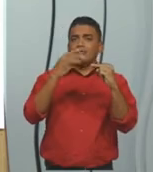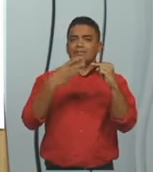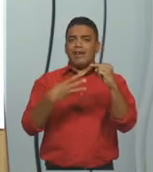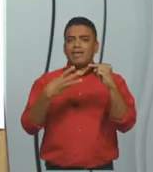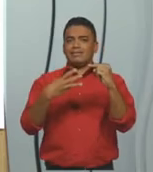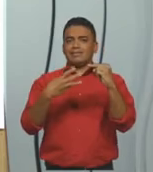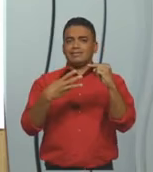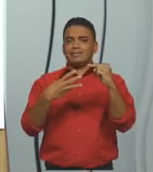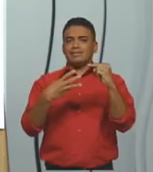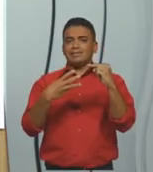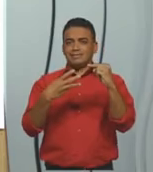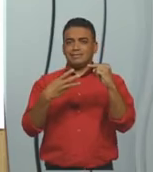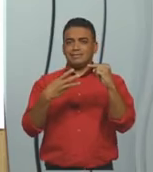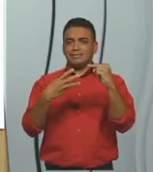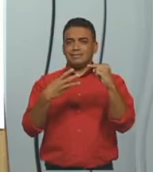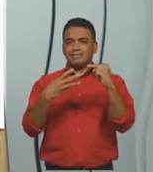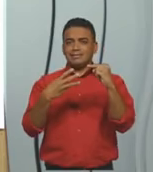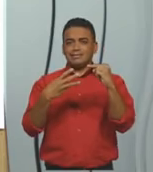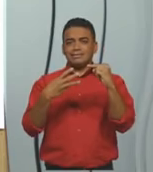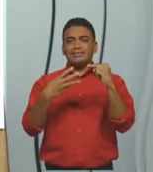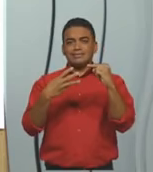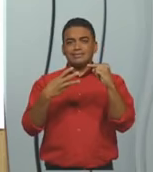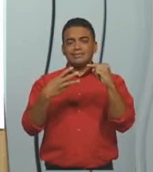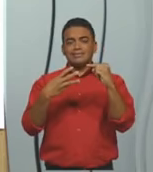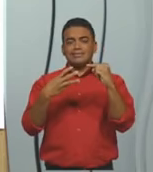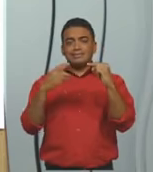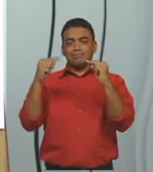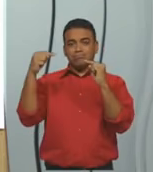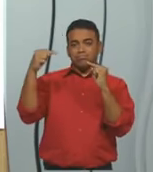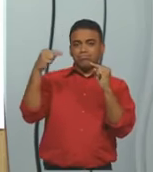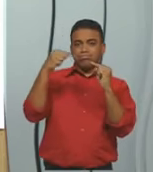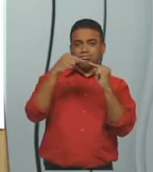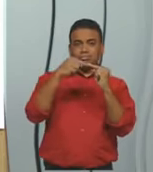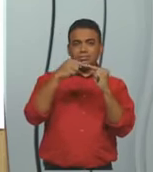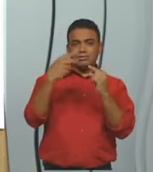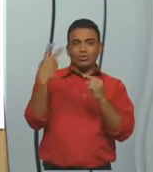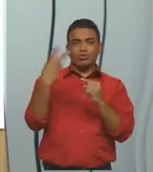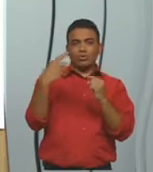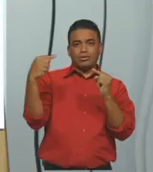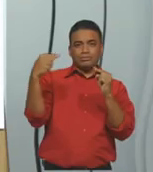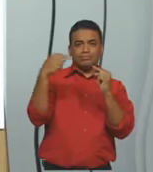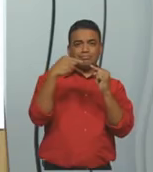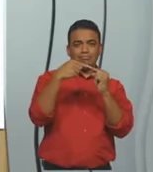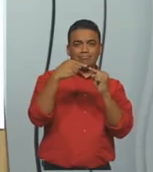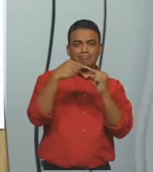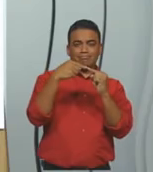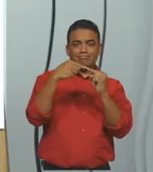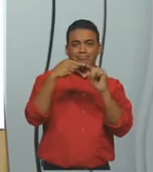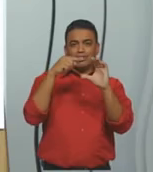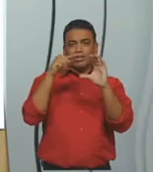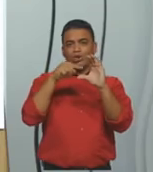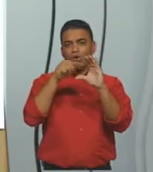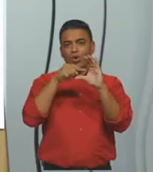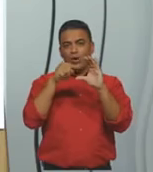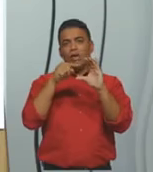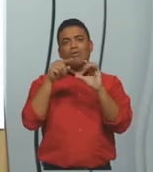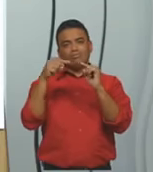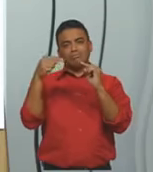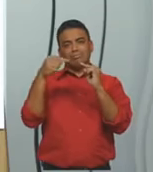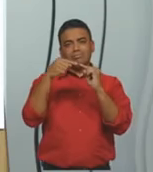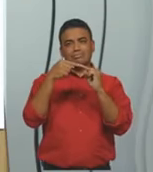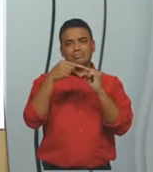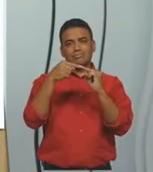ó, unindo aqui esses 2 nucleotídeos. Essa daqui é que eu chamo